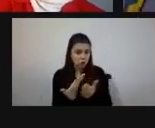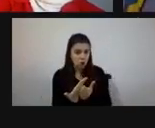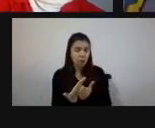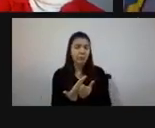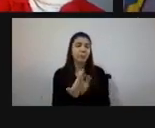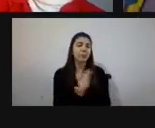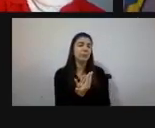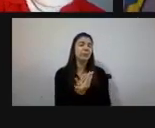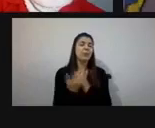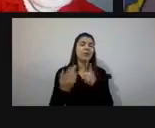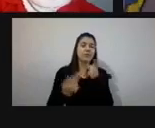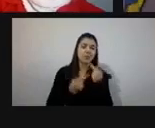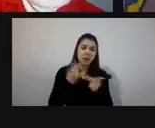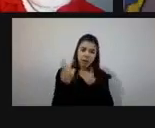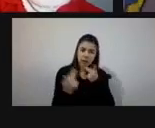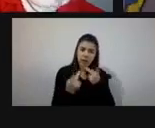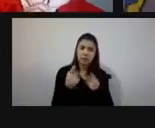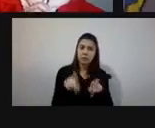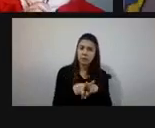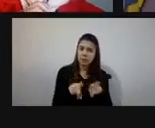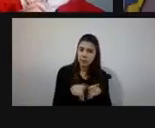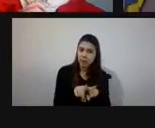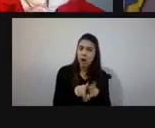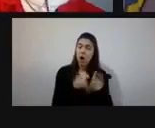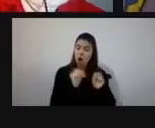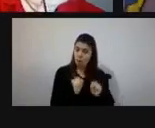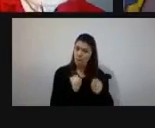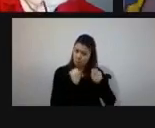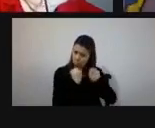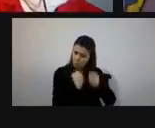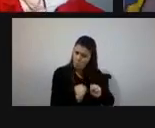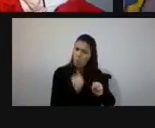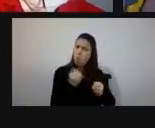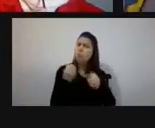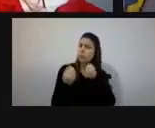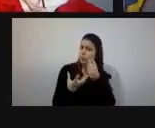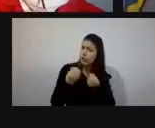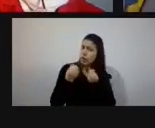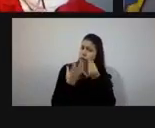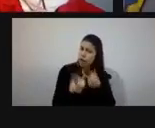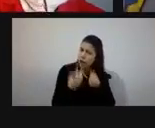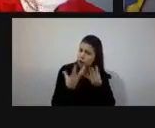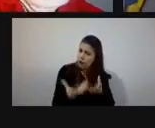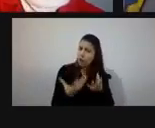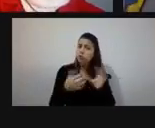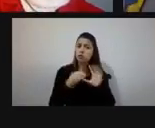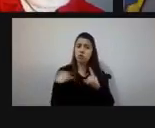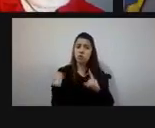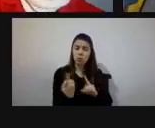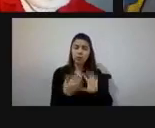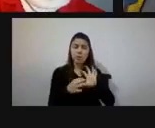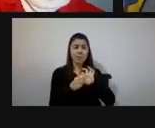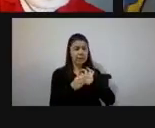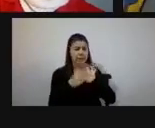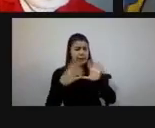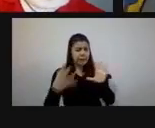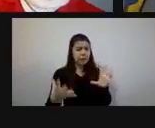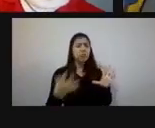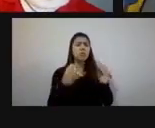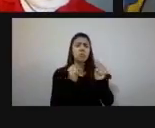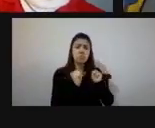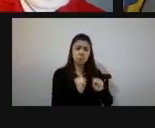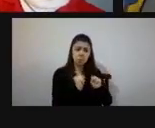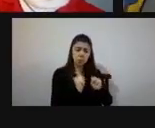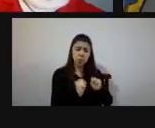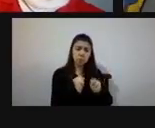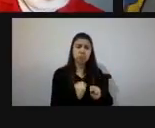violência, nós somos um canal de contato. Esse é o WhatsApp para falar, vai ser guardado sigilo. Assim como a